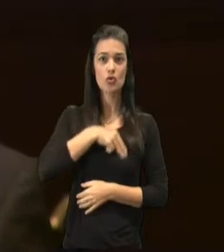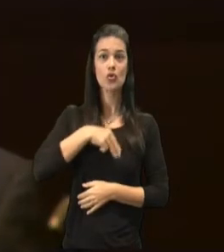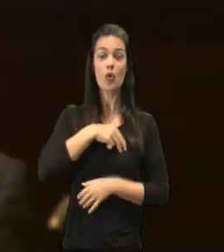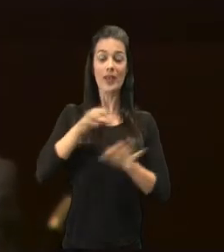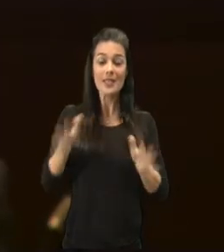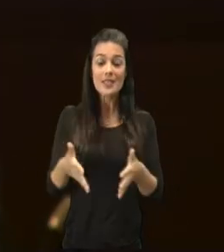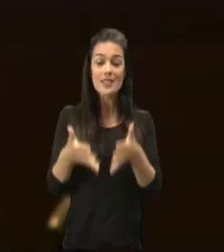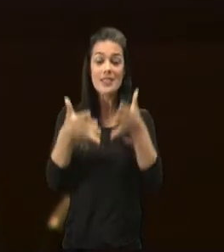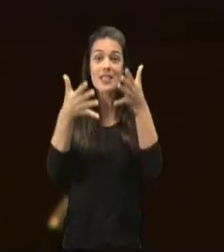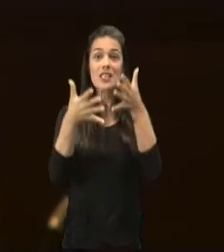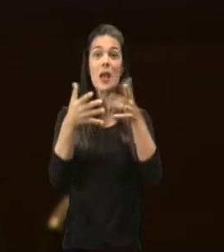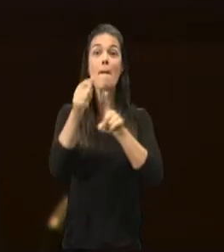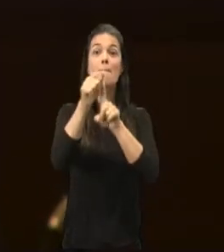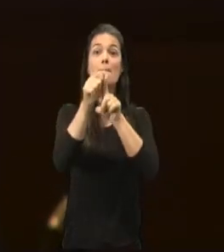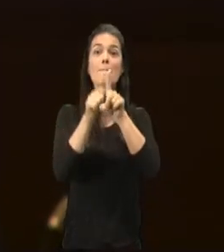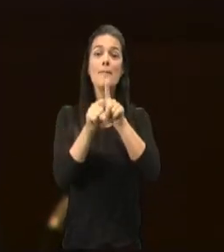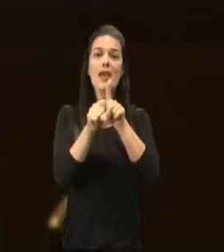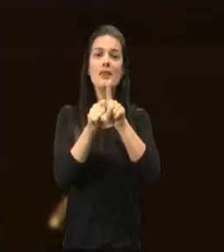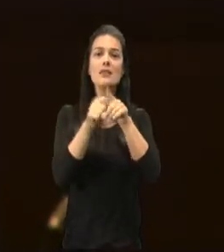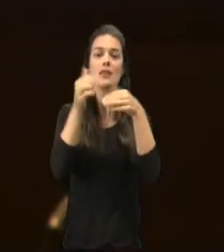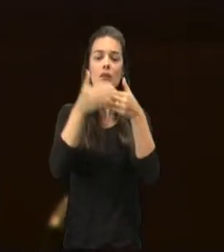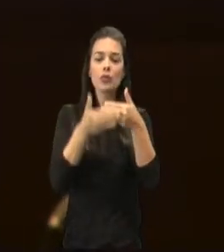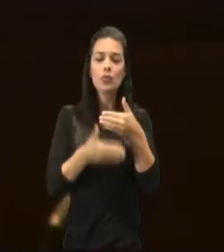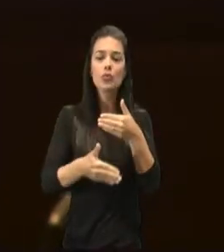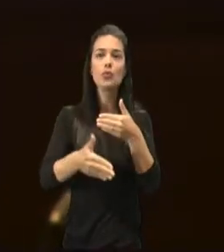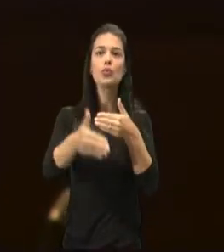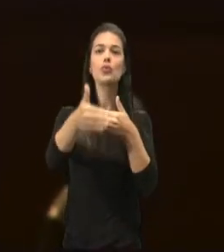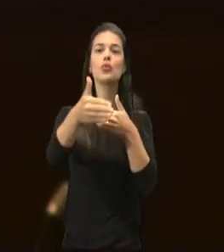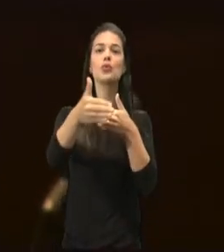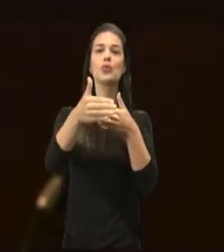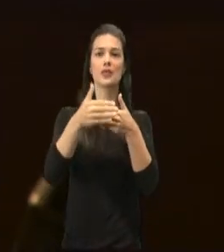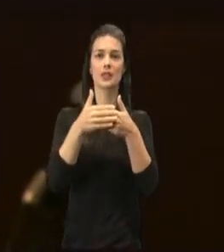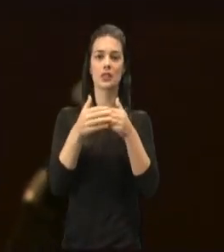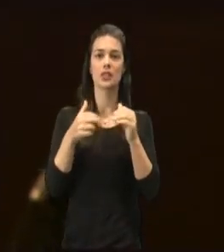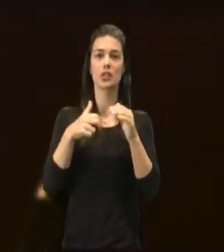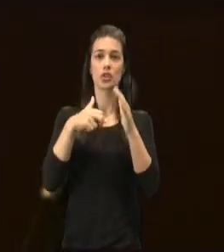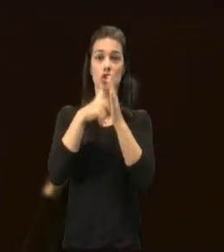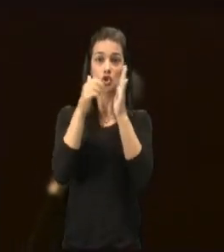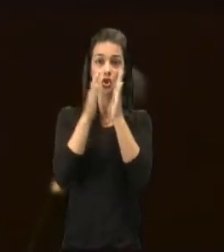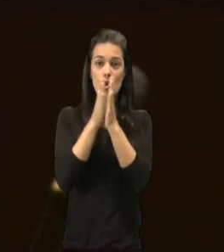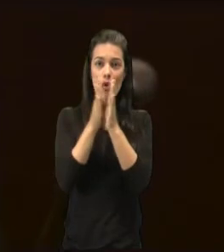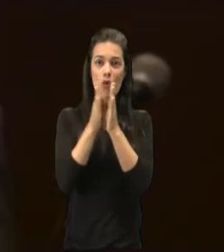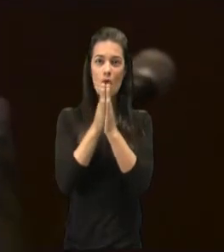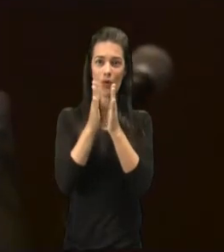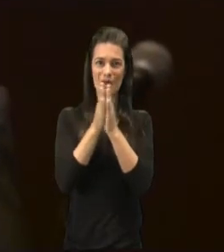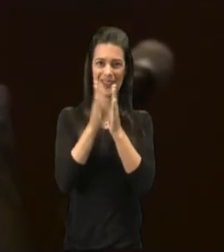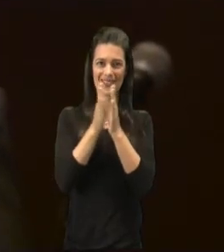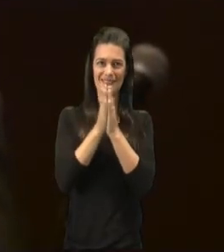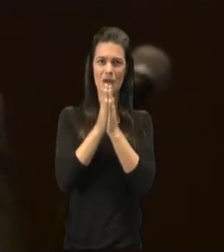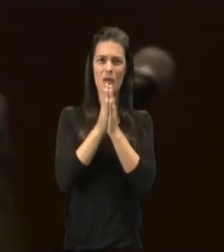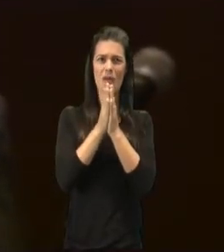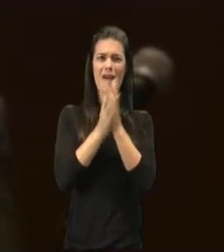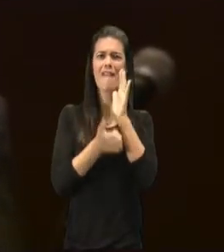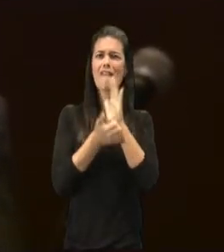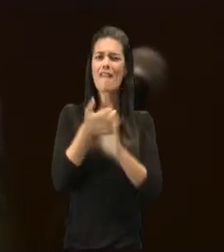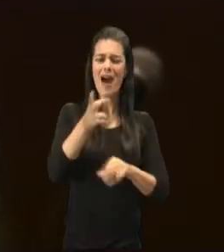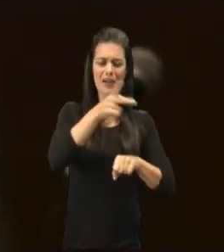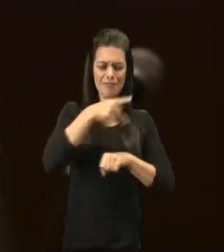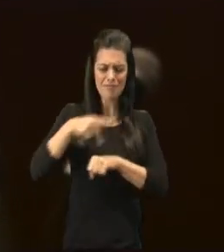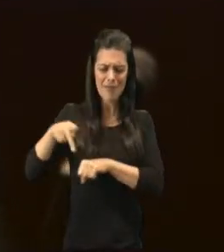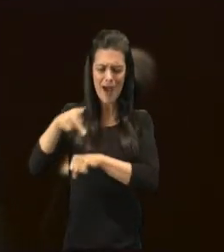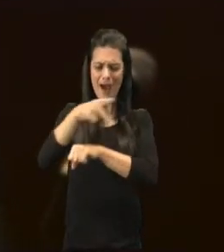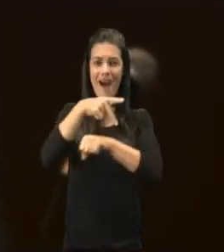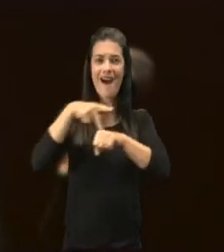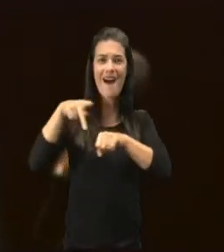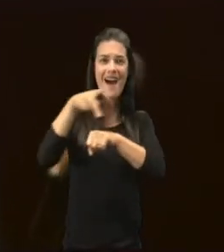com o grande conferencista internacional, Sami Tippit, que está promovendo em muitos países